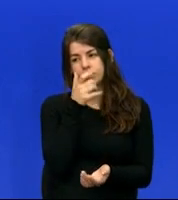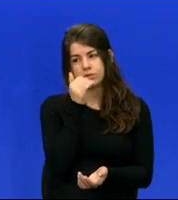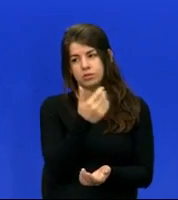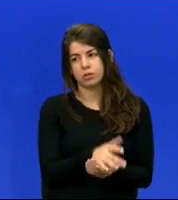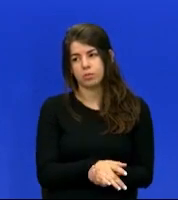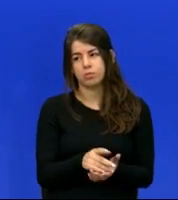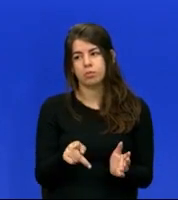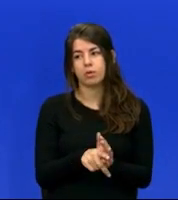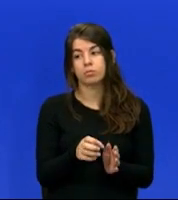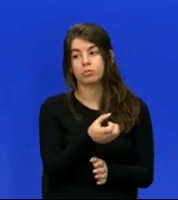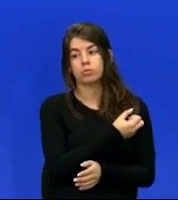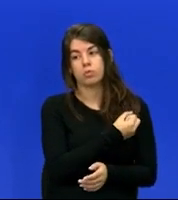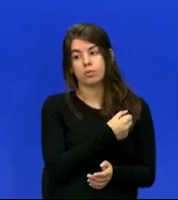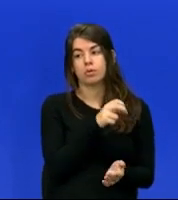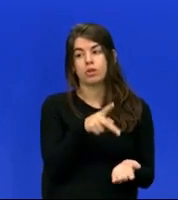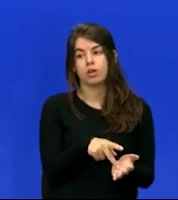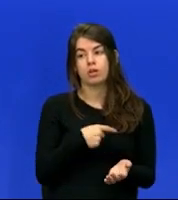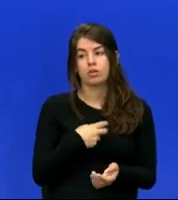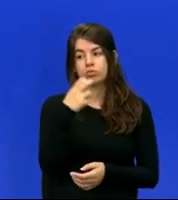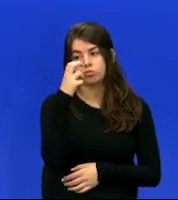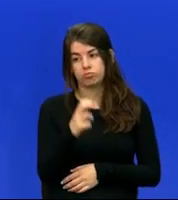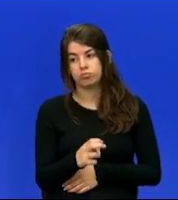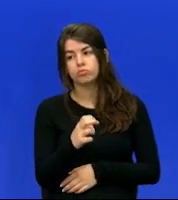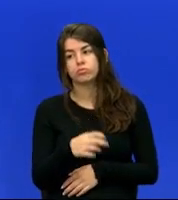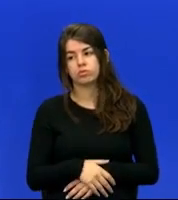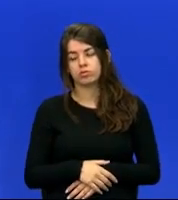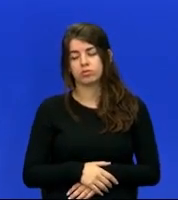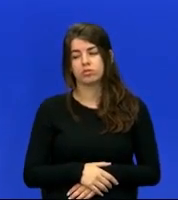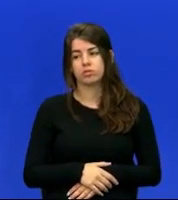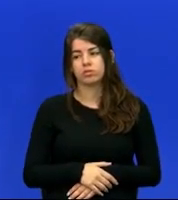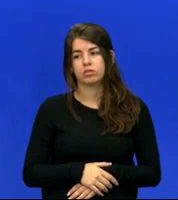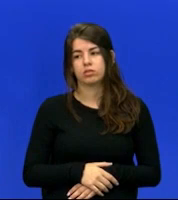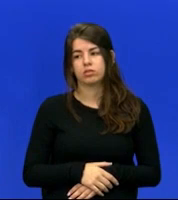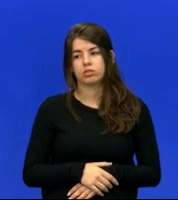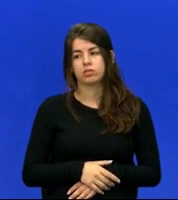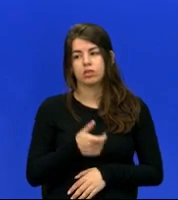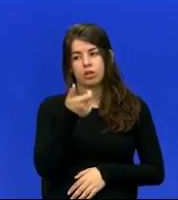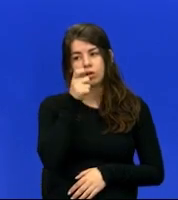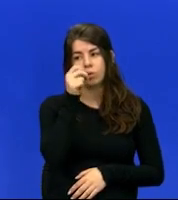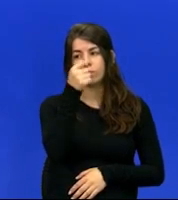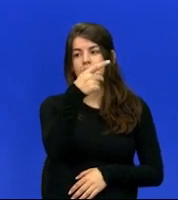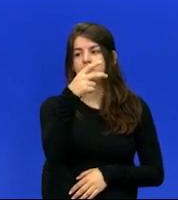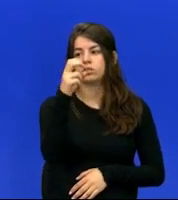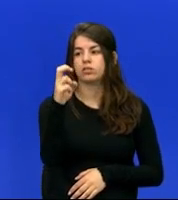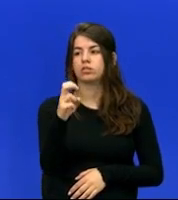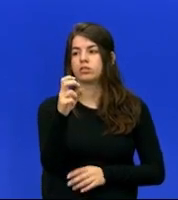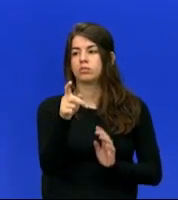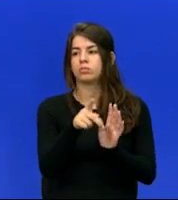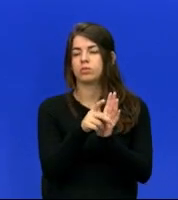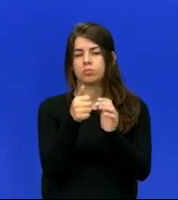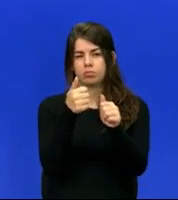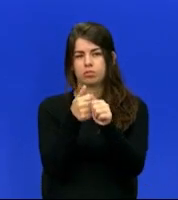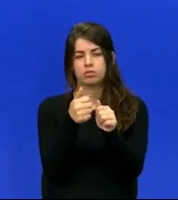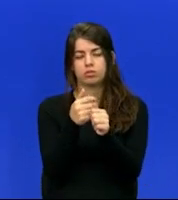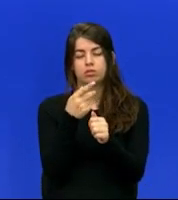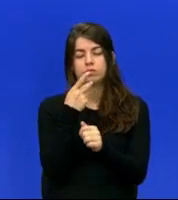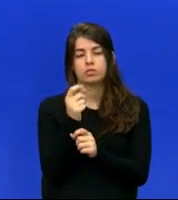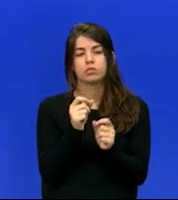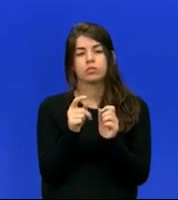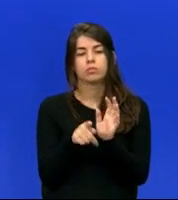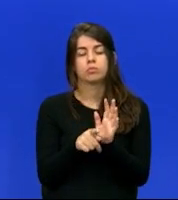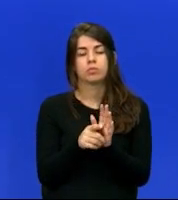o valor real é o x, né? E aí você vai estar trabalhando com ela com